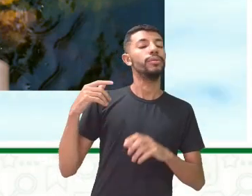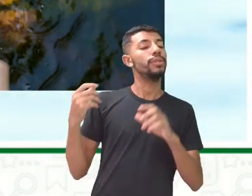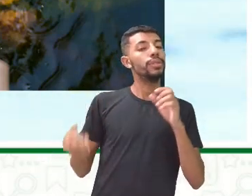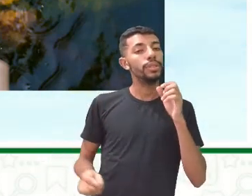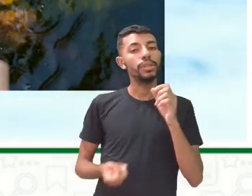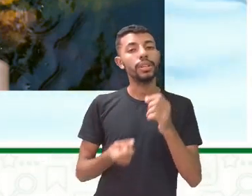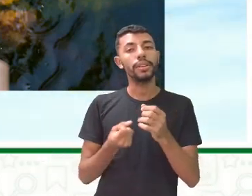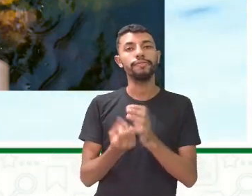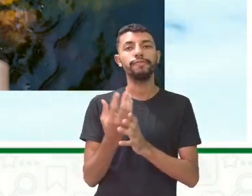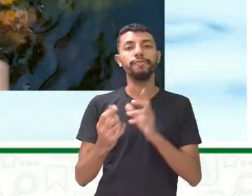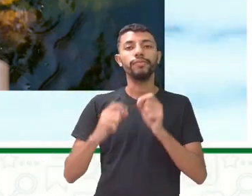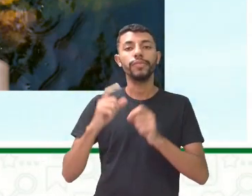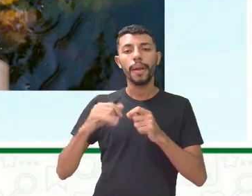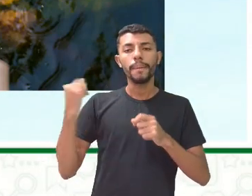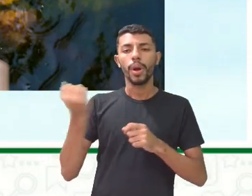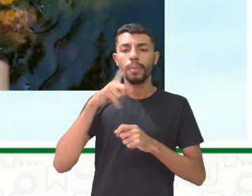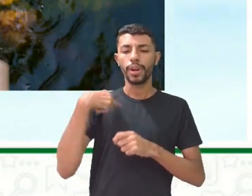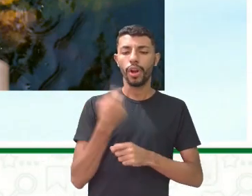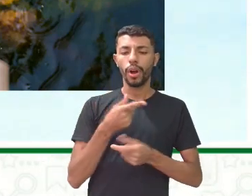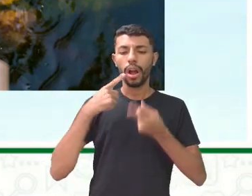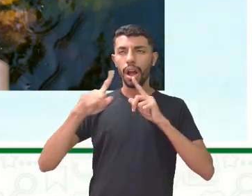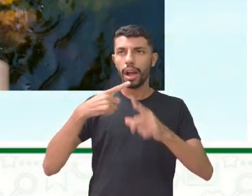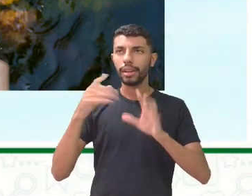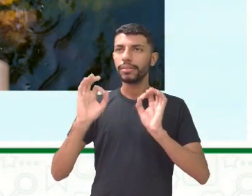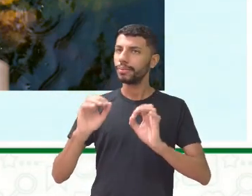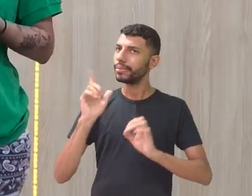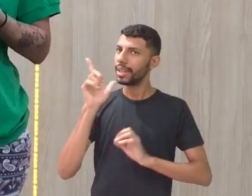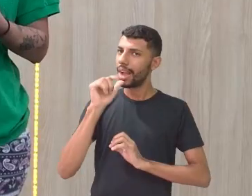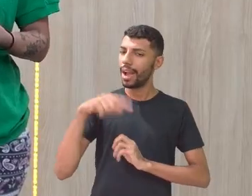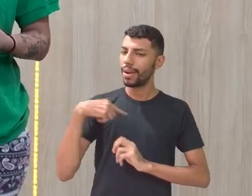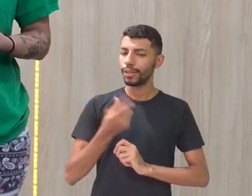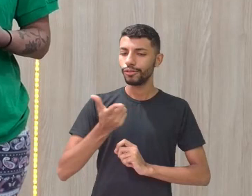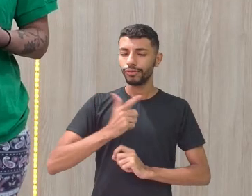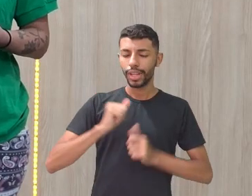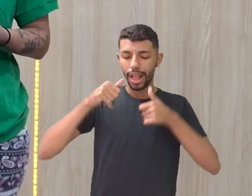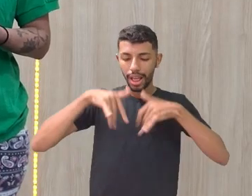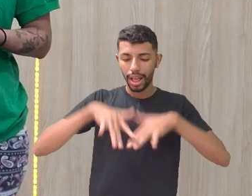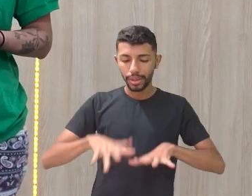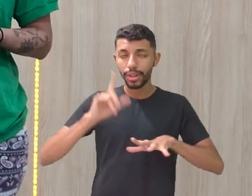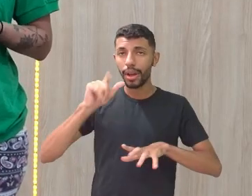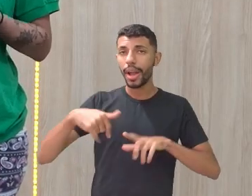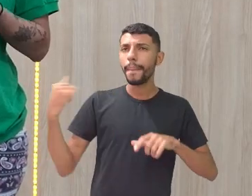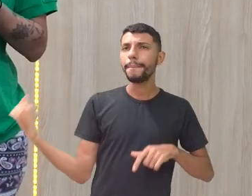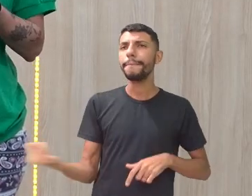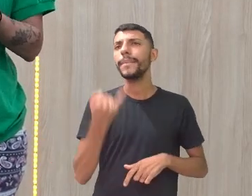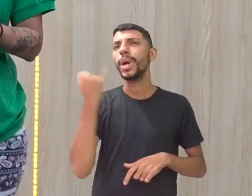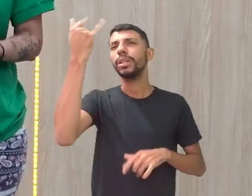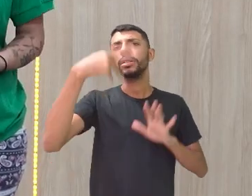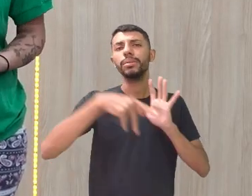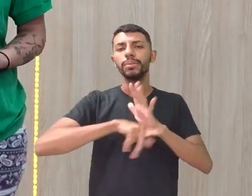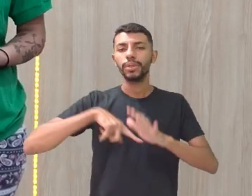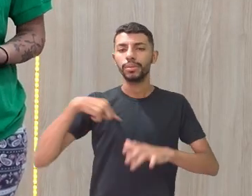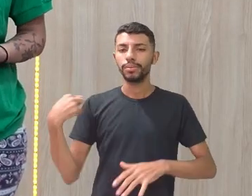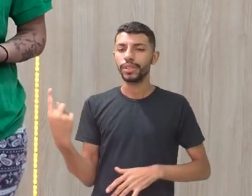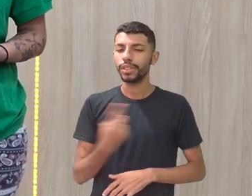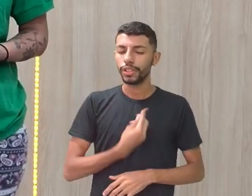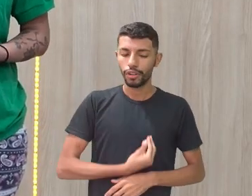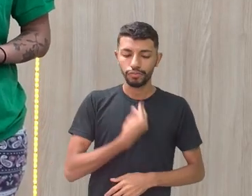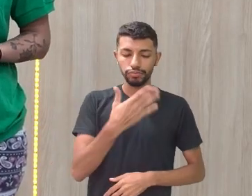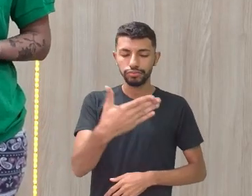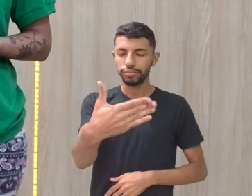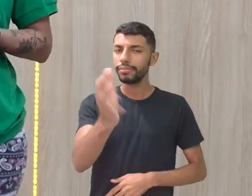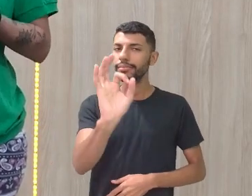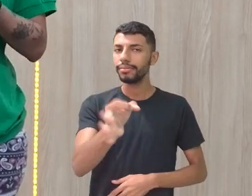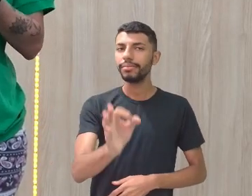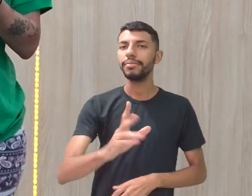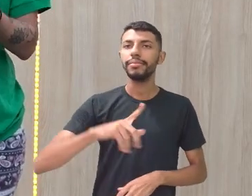gente sabe que essa fonte aí que a gente tem, natural, que é a água, é importante para a nossa sobrevivência, né? A